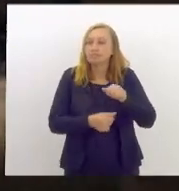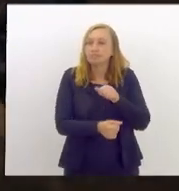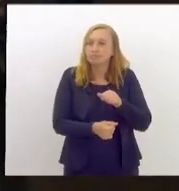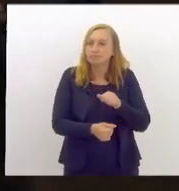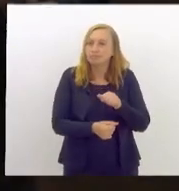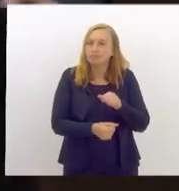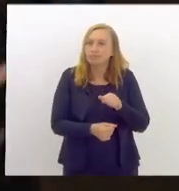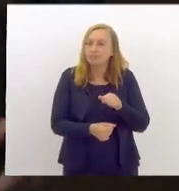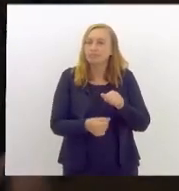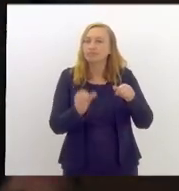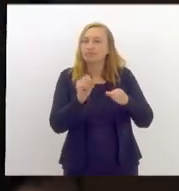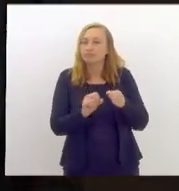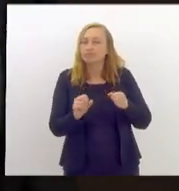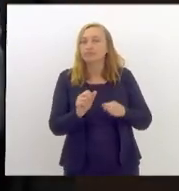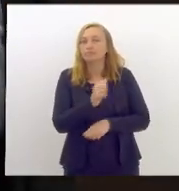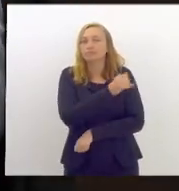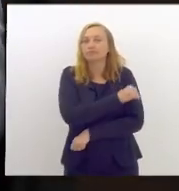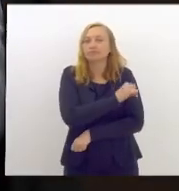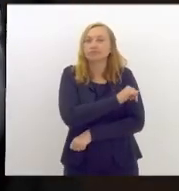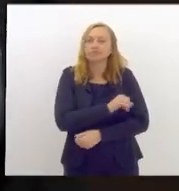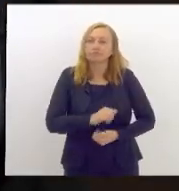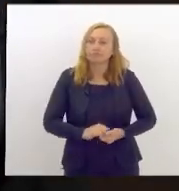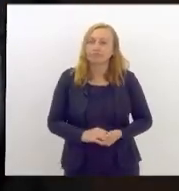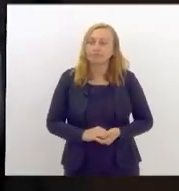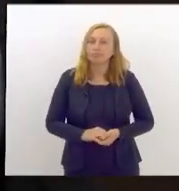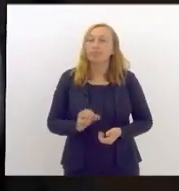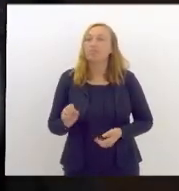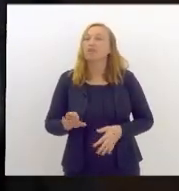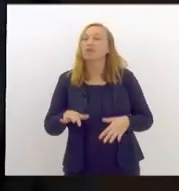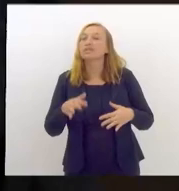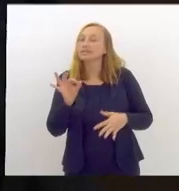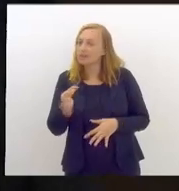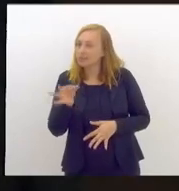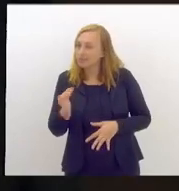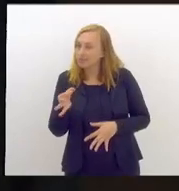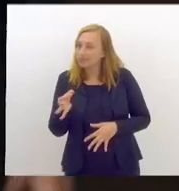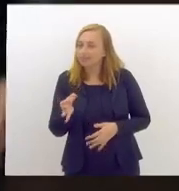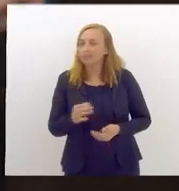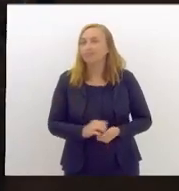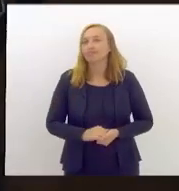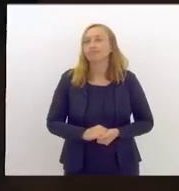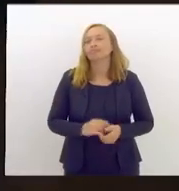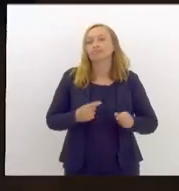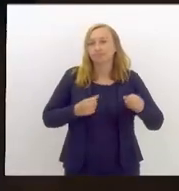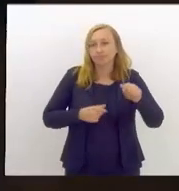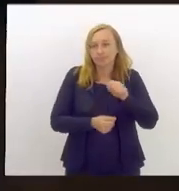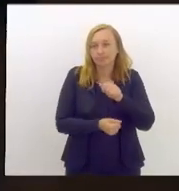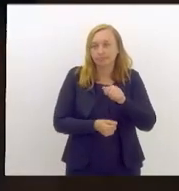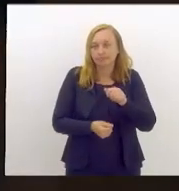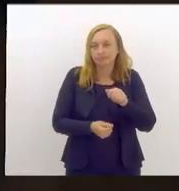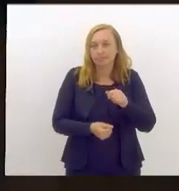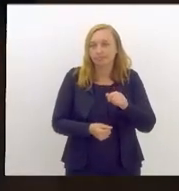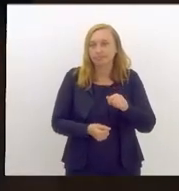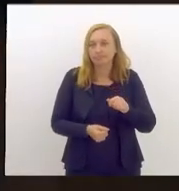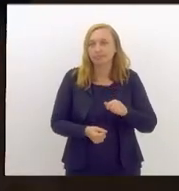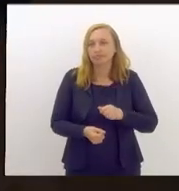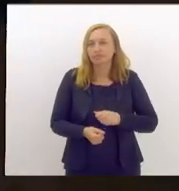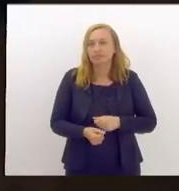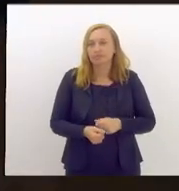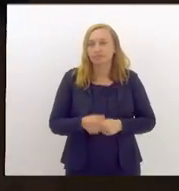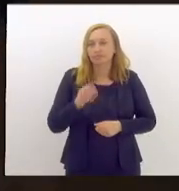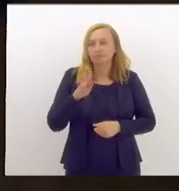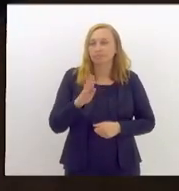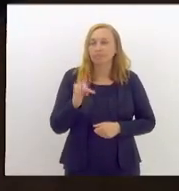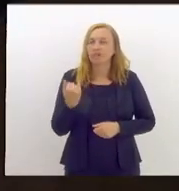que estavam sendo feitos no Rio de Janeiro e com certeza esses investimentos não estariam esses